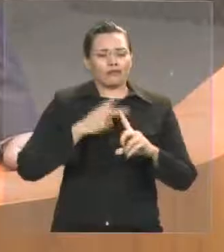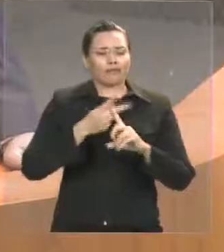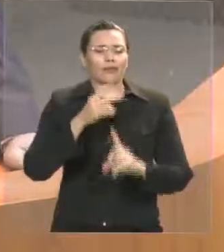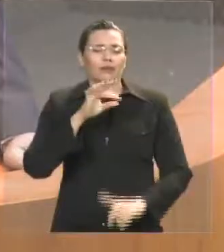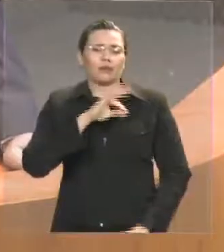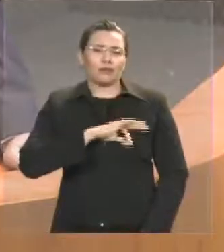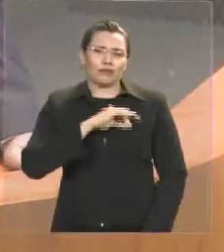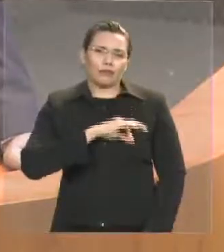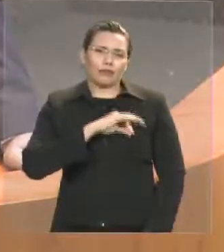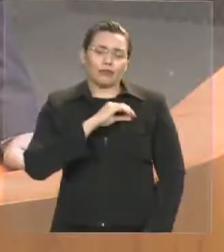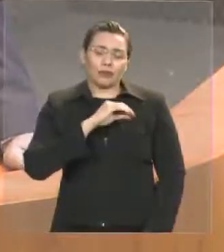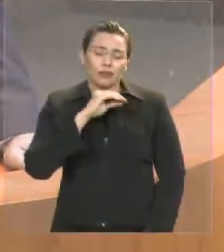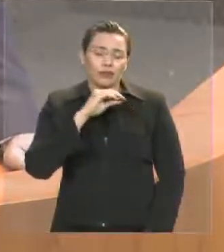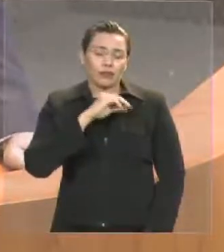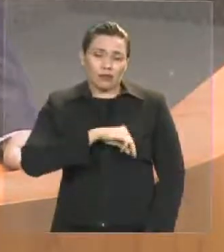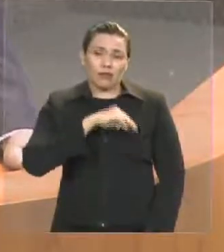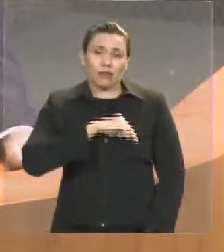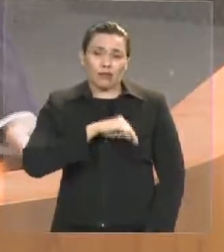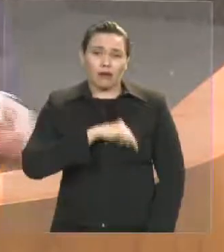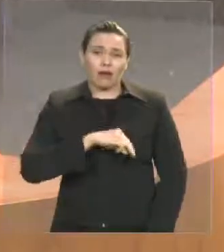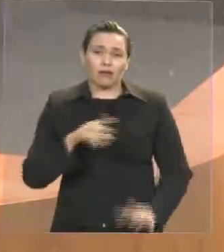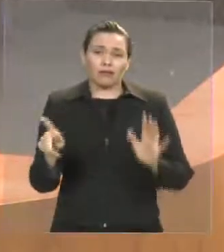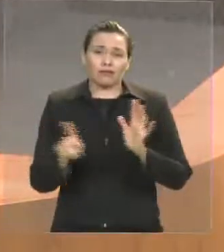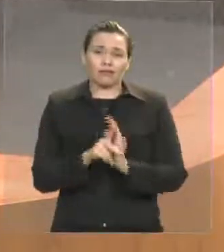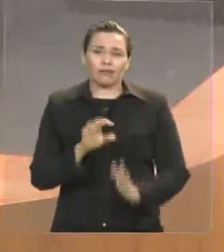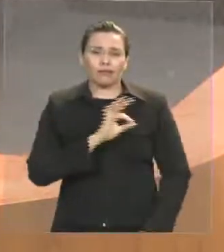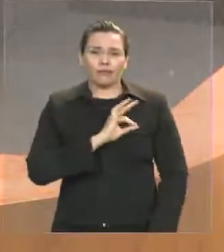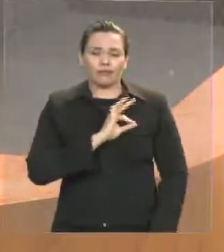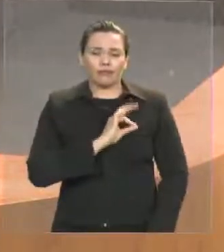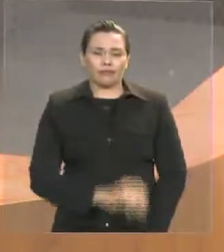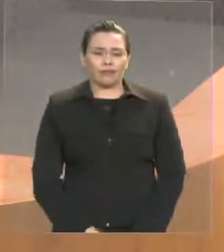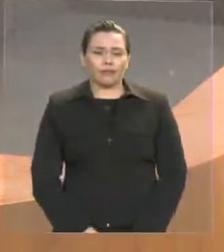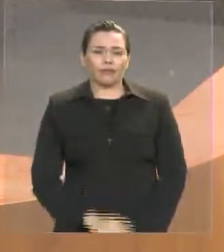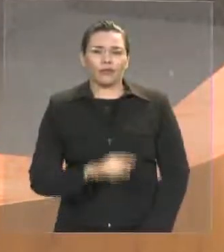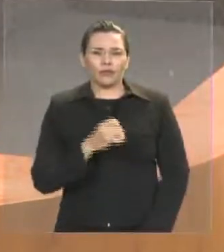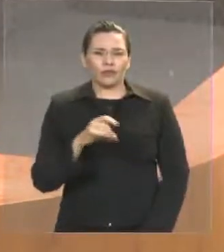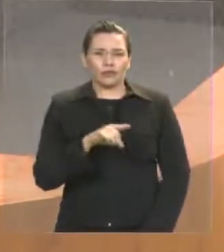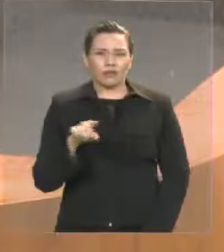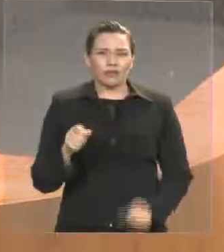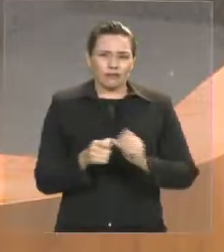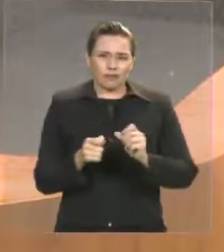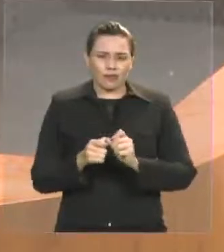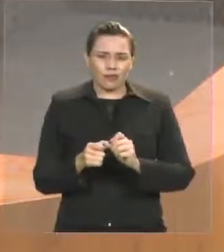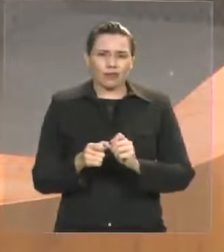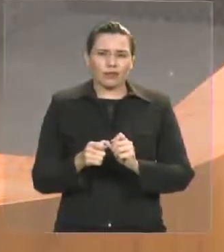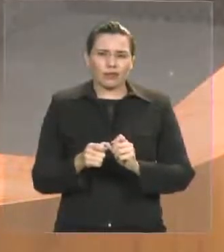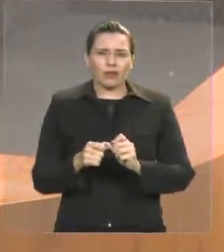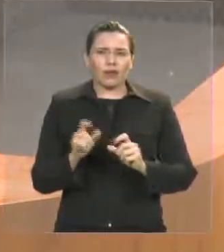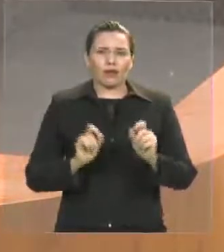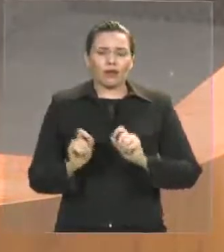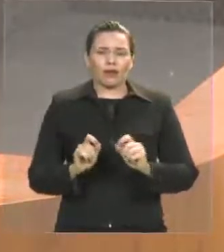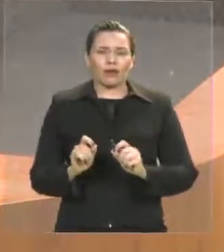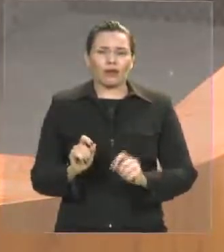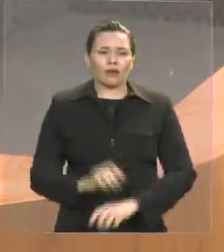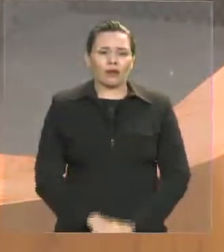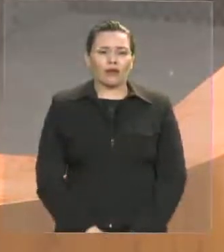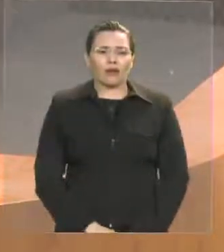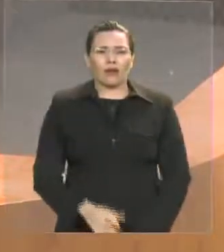na polícia. E na hora que você faz as promoções, deputada, e tem policiais